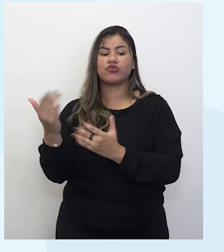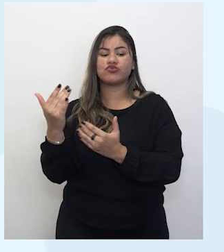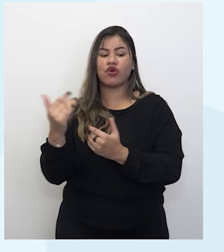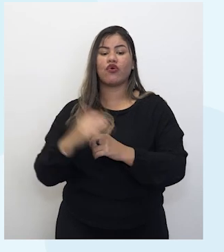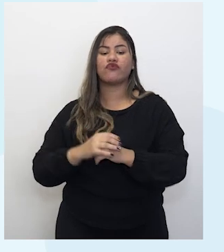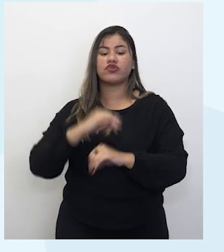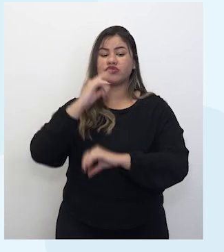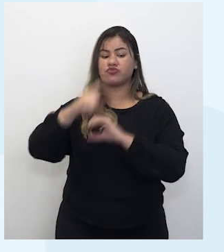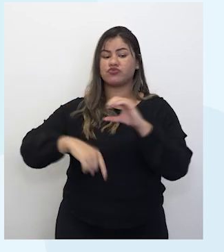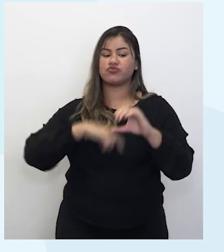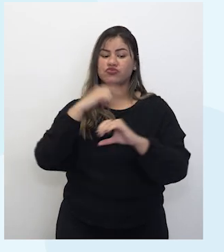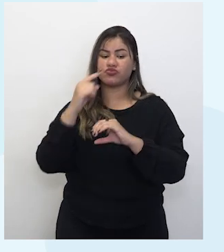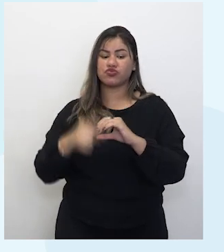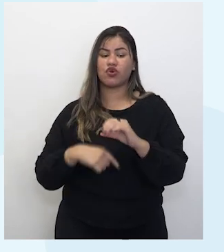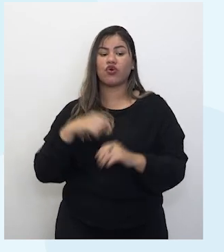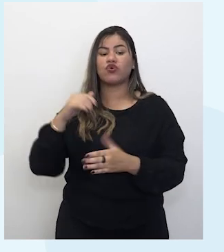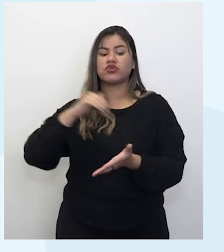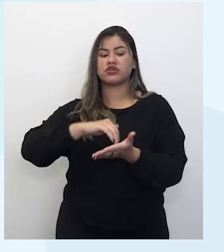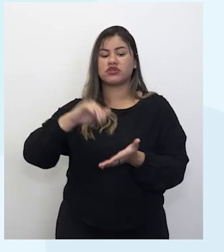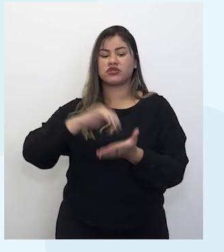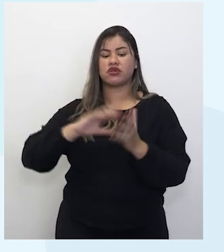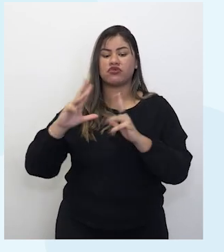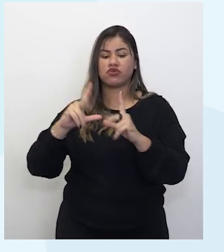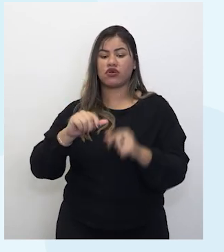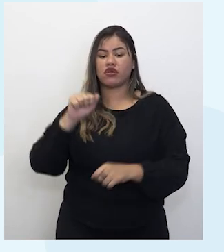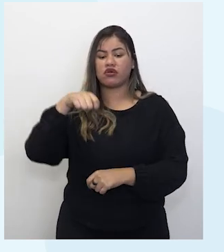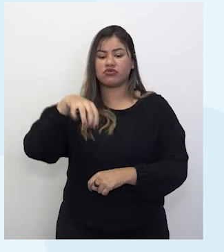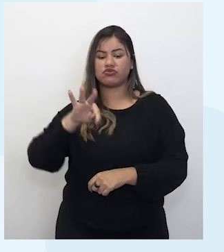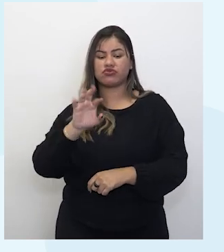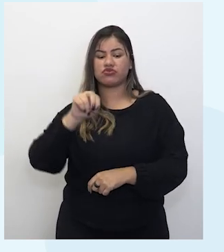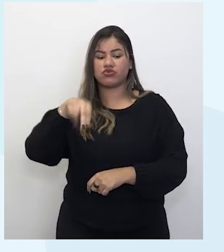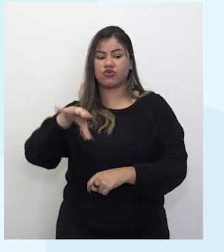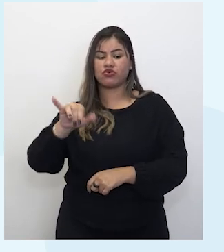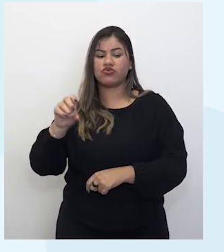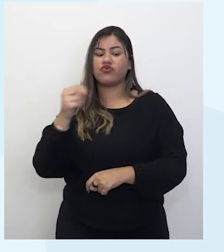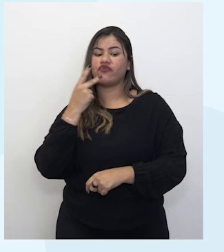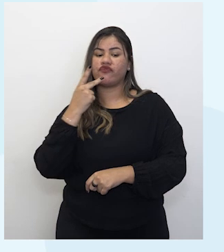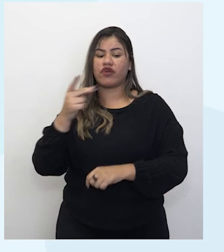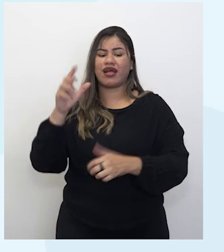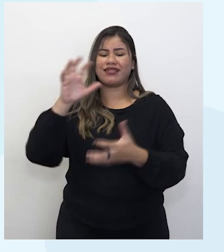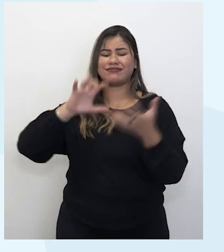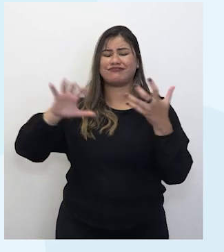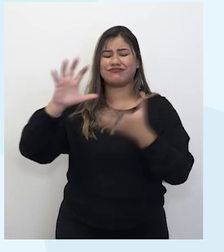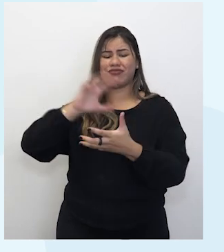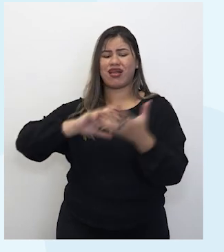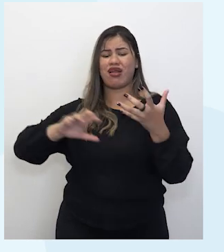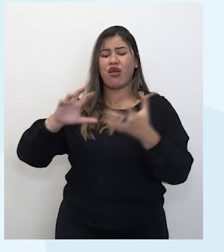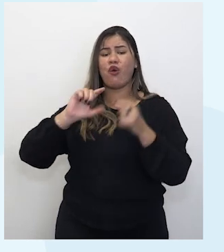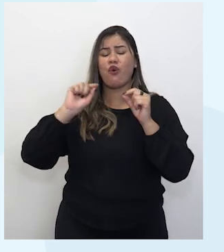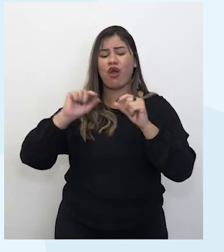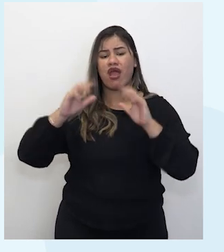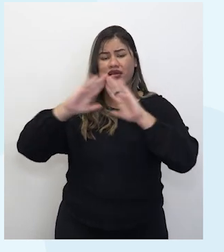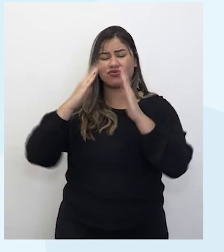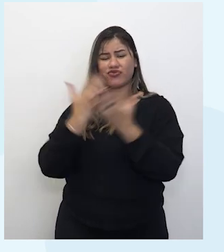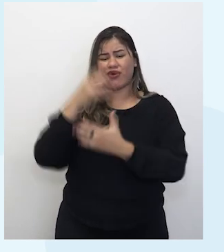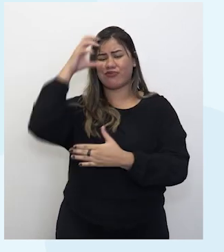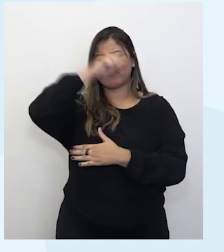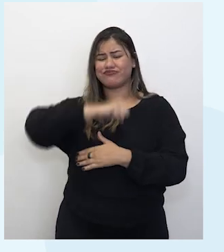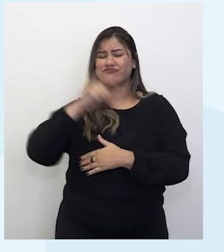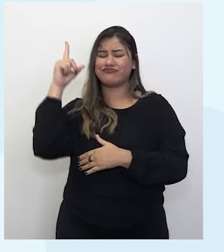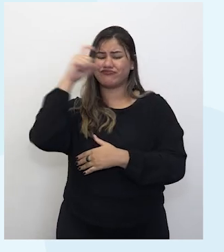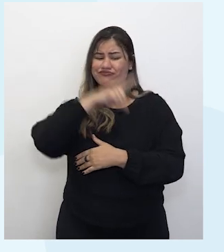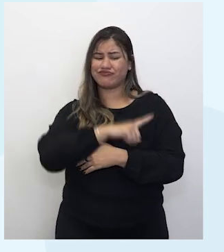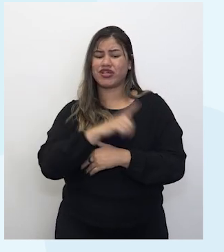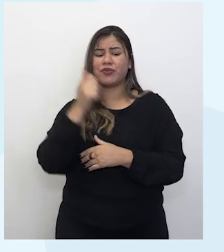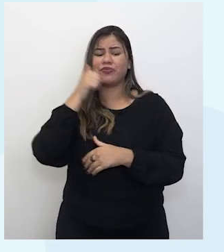ONU, Antônio Guterres, alerta para a crise de aprendizado nas escolas, onde meninos e meninas